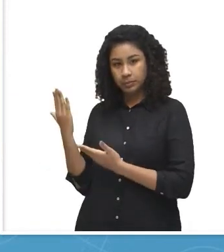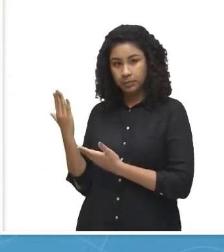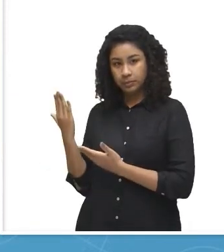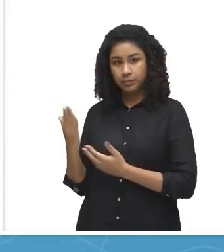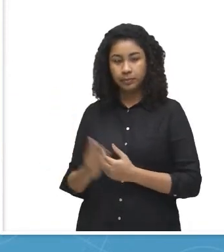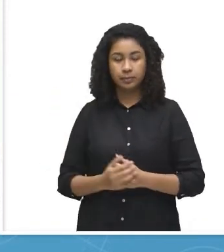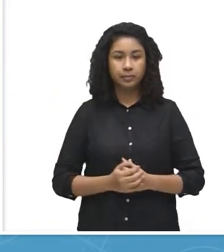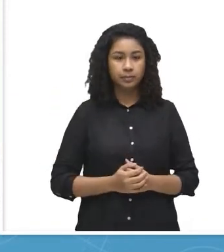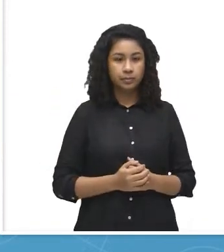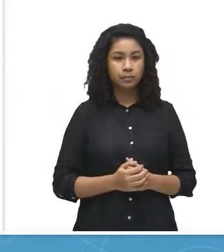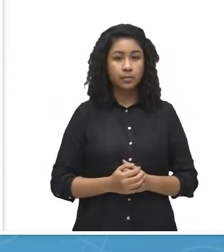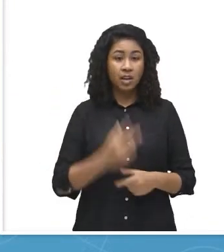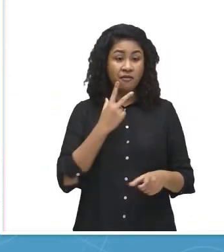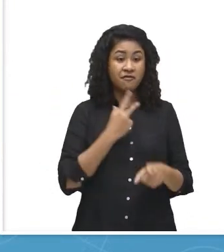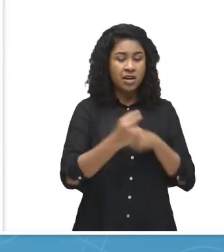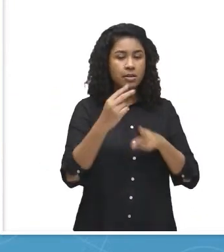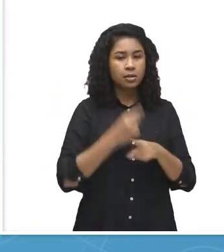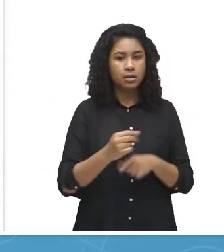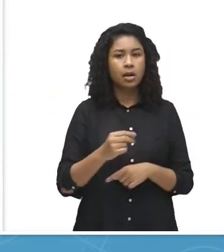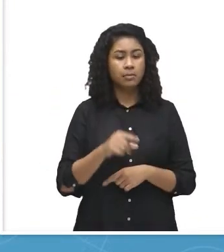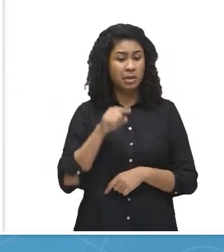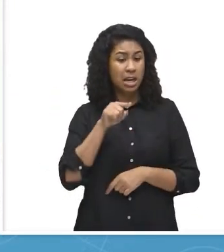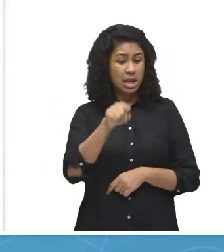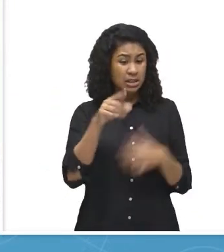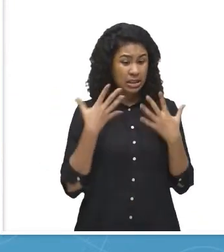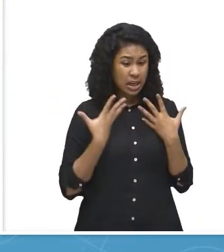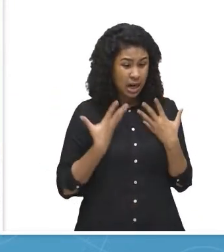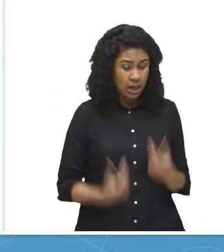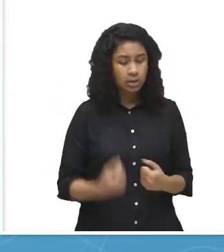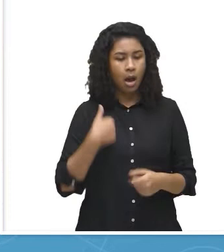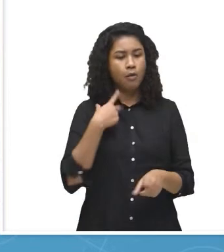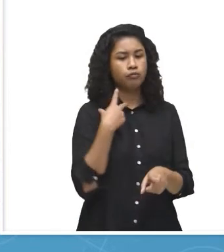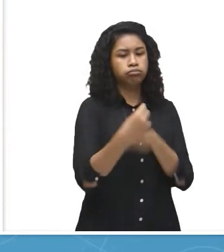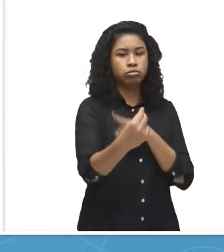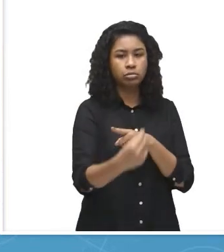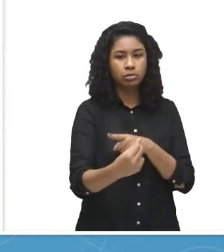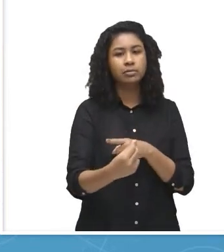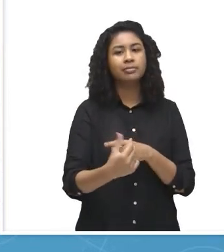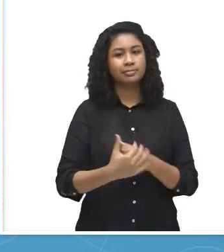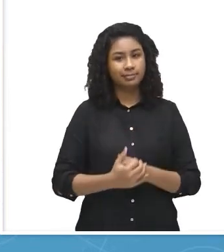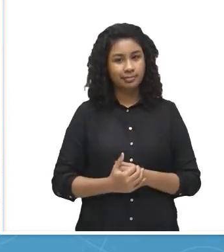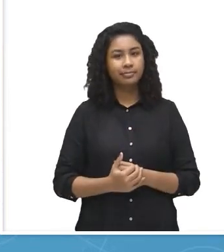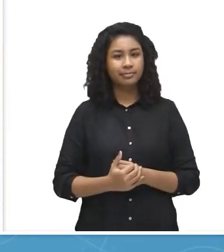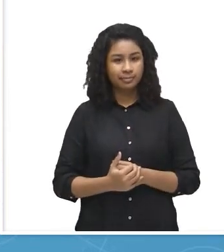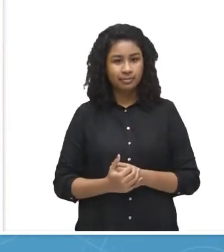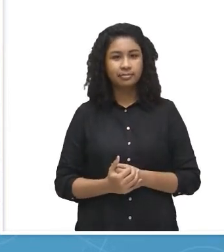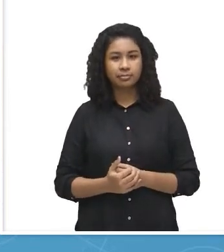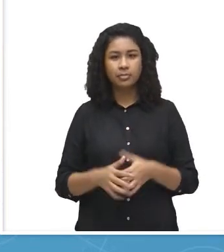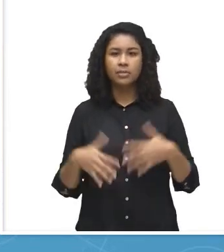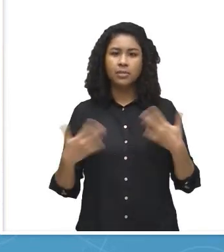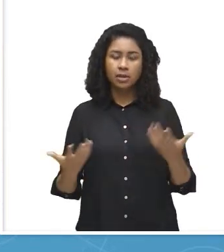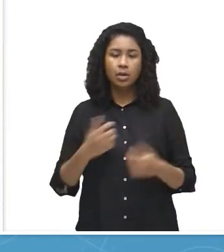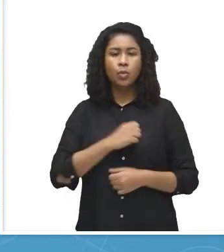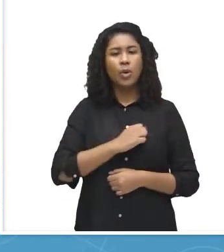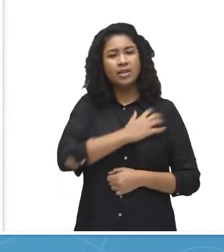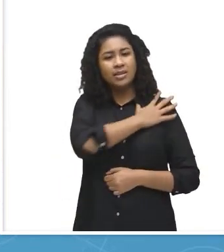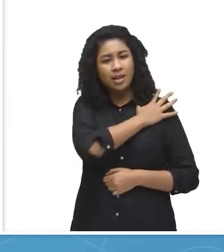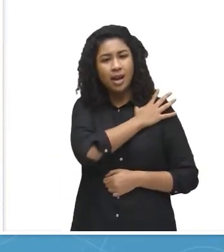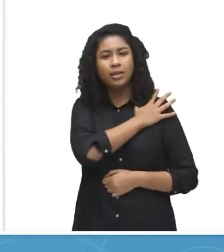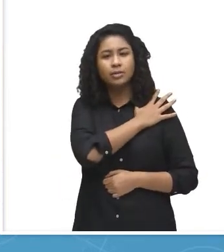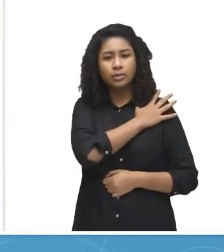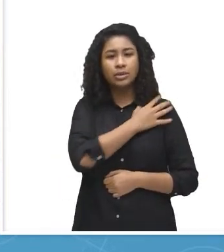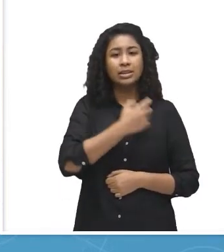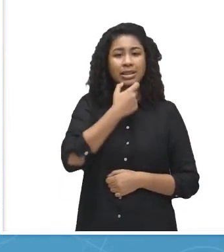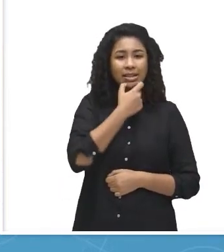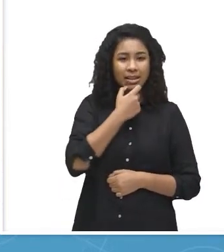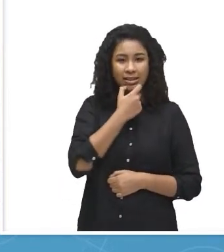e vencer o inimigo pelo cansaço, pelo desgaste progressivo. Os exércitos da Inglaterra e da França, de um